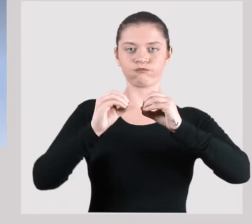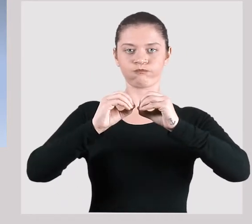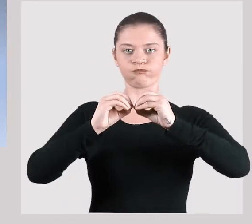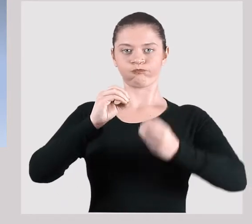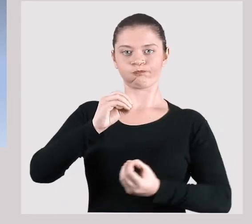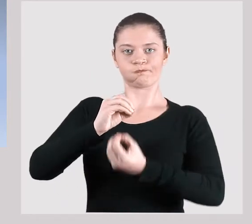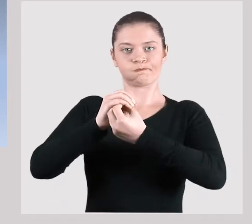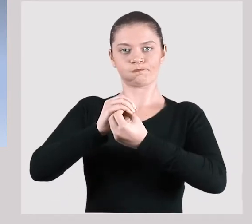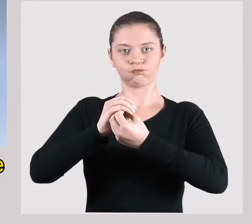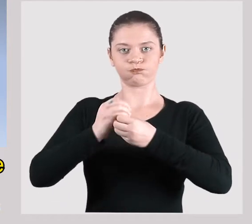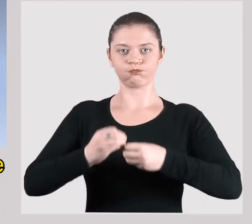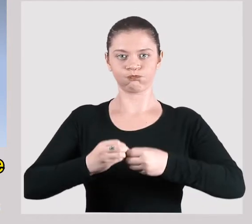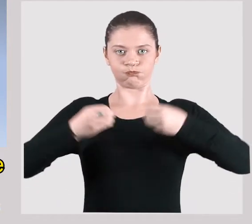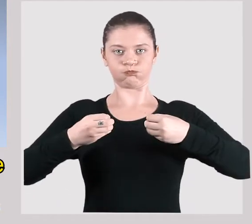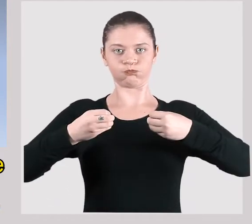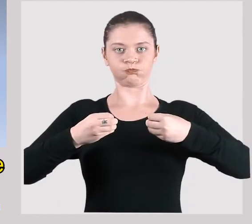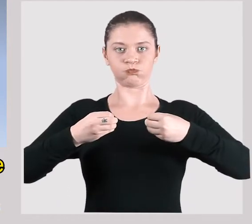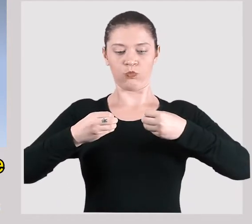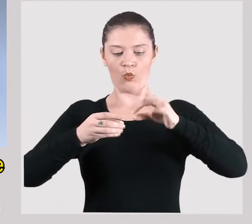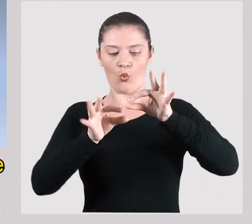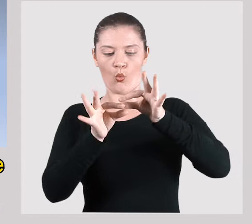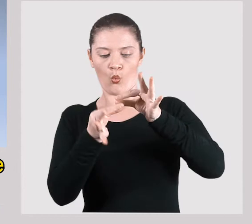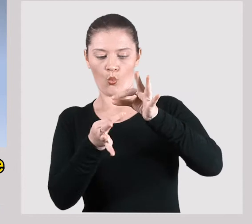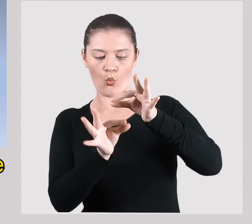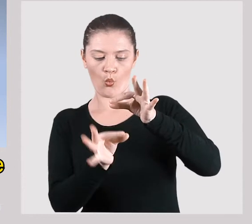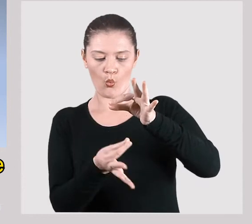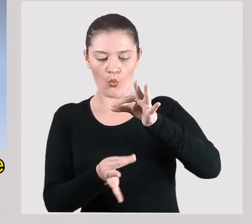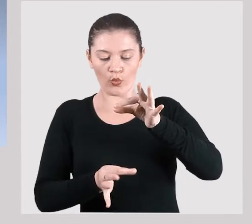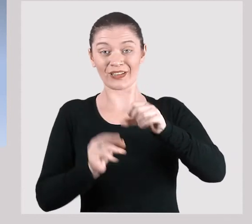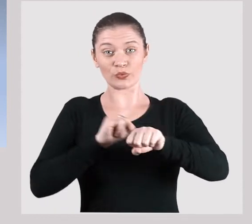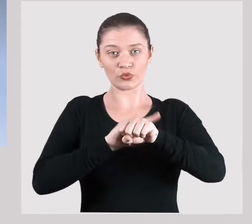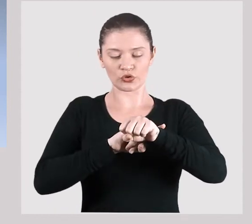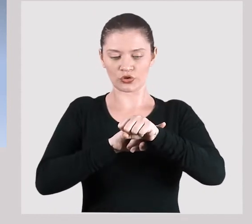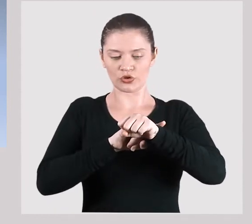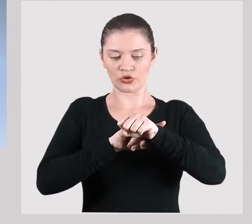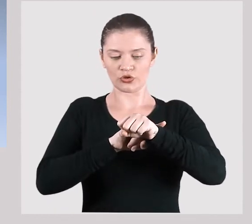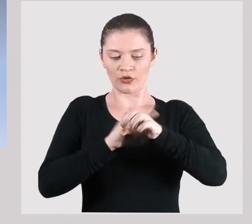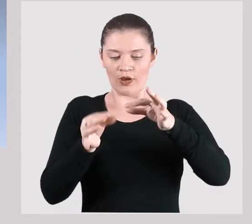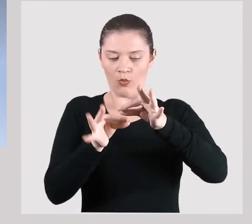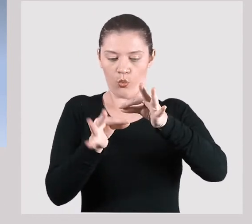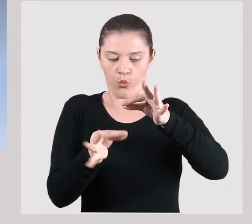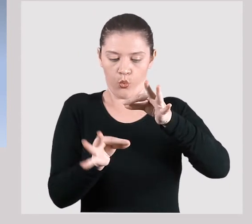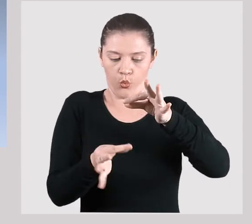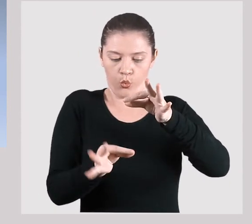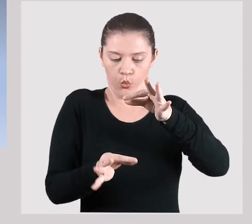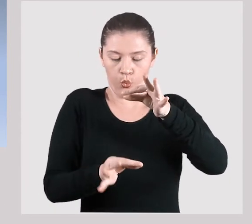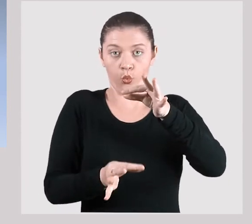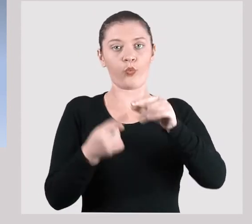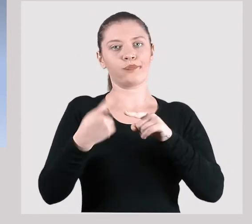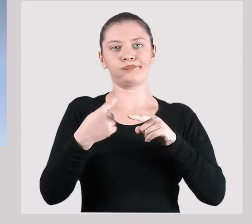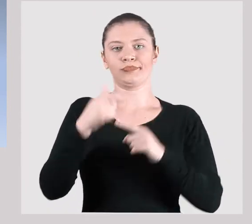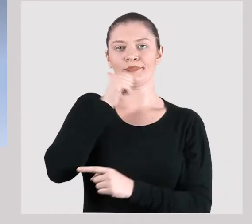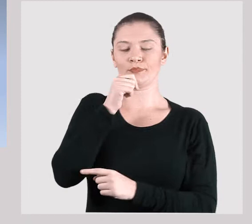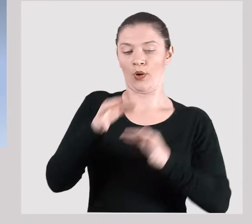fazer um alongamento da uretra. Isso dá muito problema, porque a uretra da mulher é pequena, eles têm que fazer esticar aquilo ali, dá fístula,